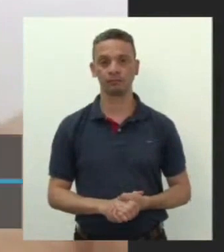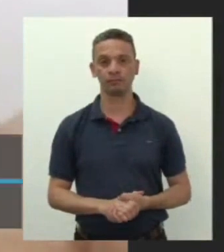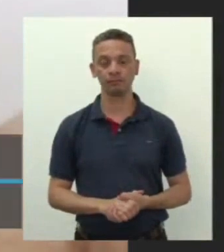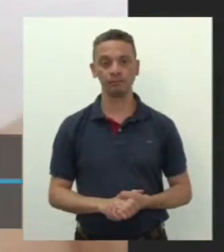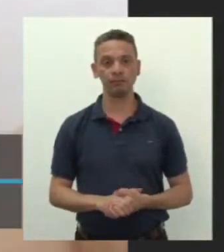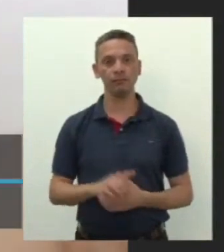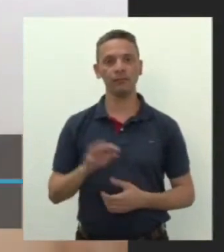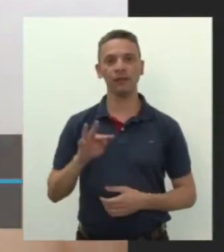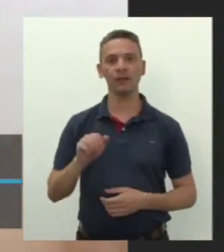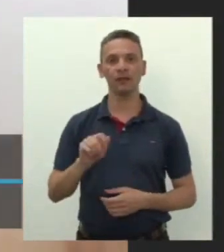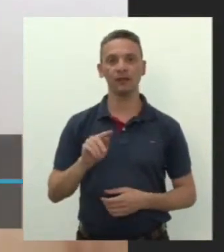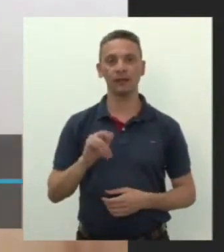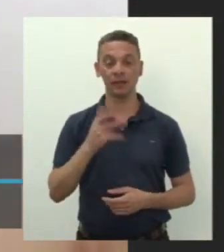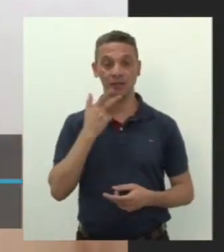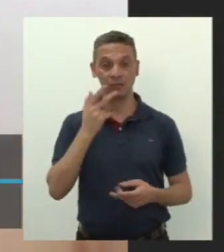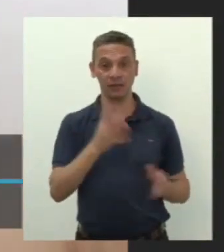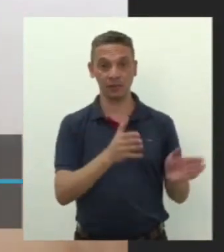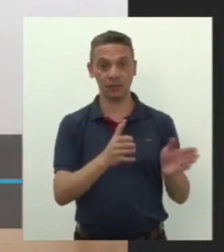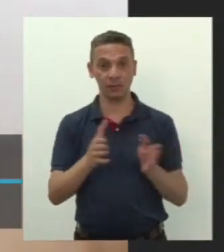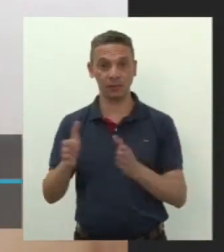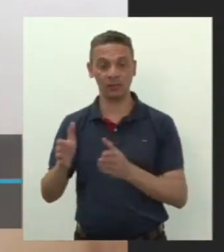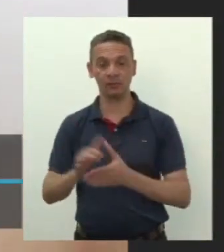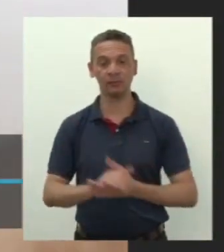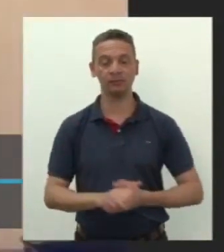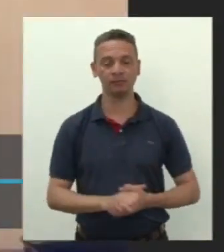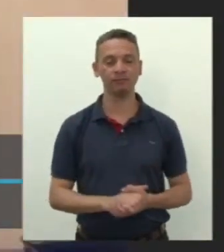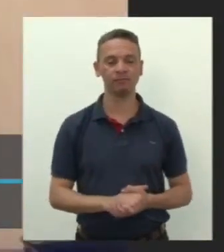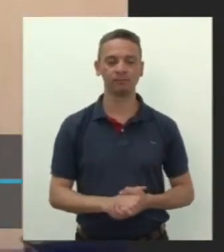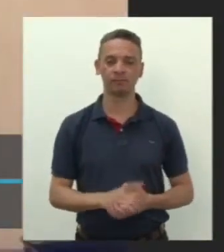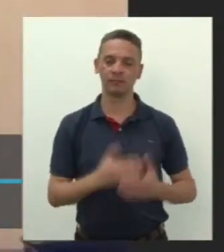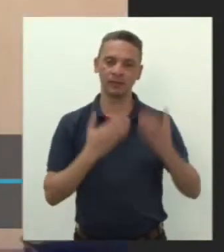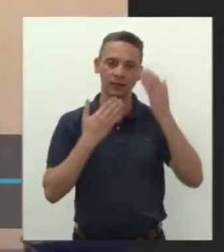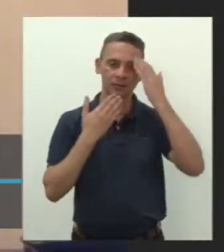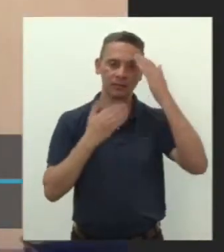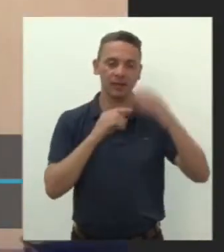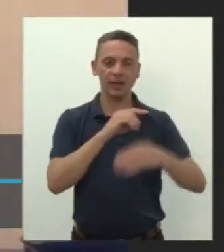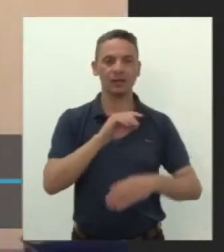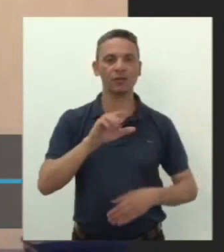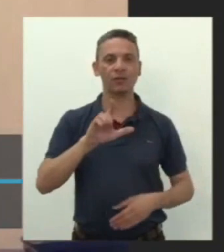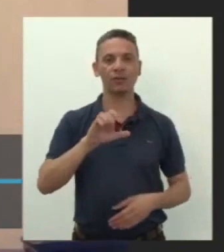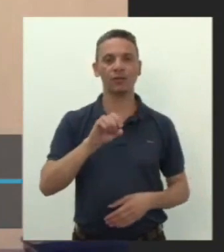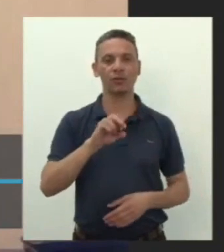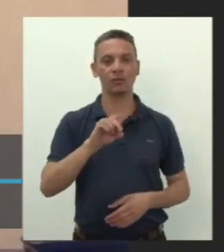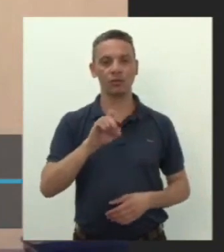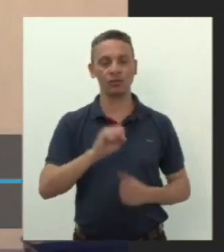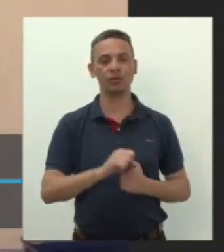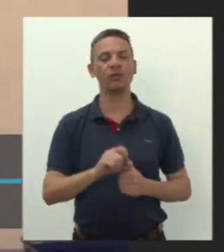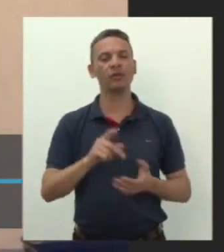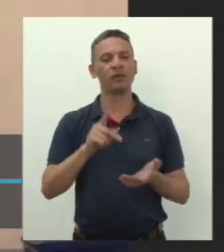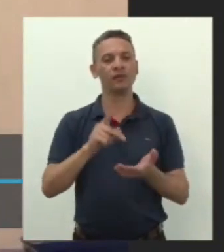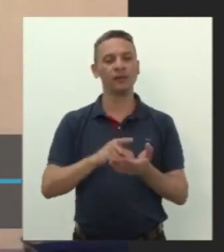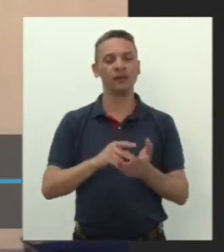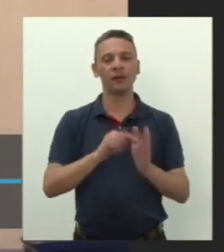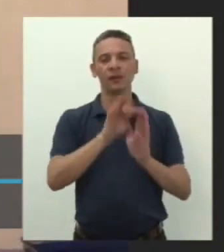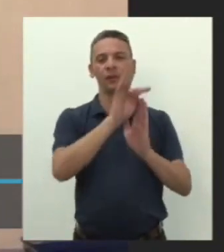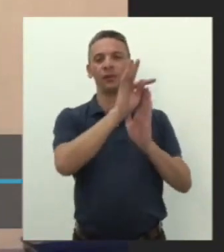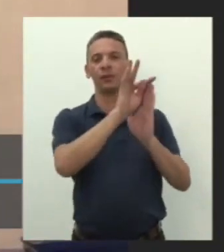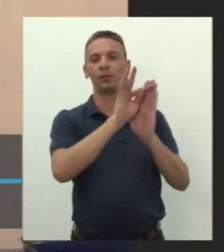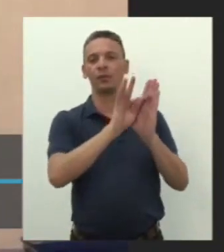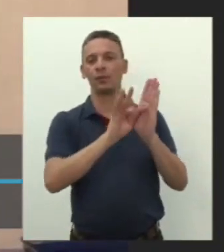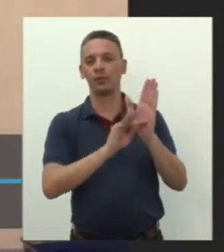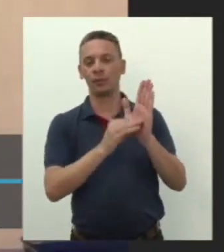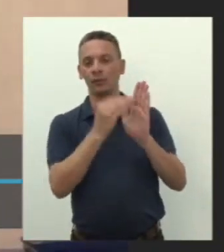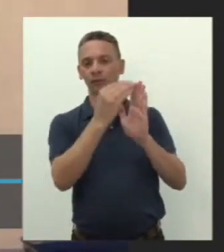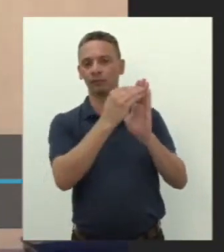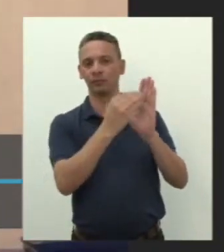Tati, quer dar continuidade agora? Sim, obrigada, Lourdes. É verdade, era só para fazer um esboço, eu queria corrigir aqui, não